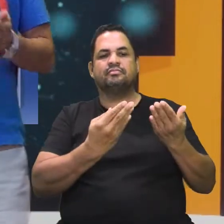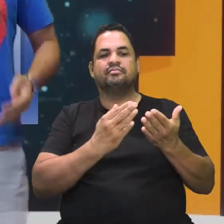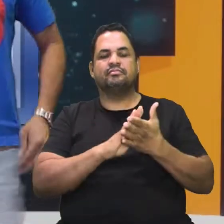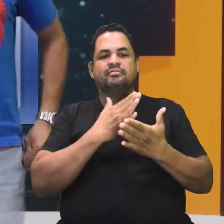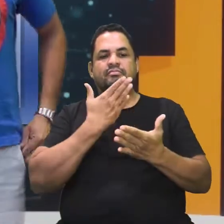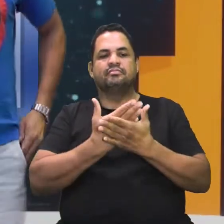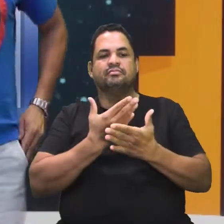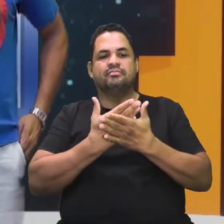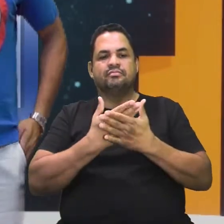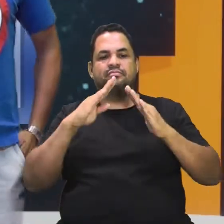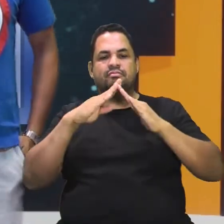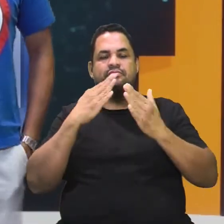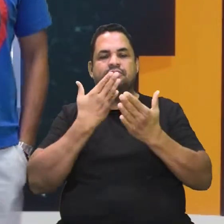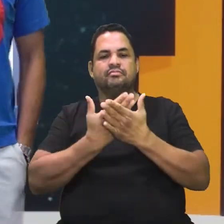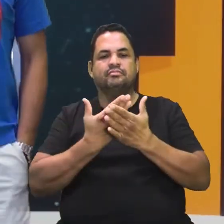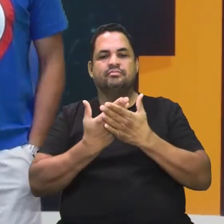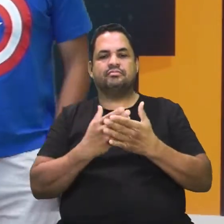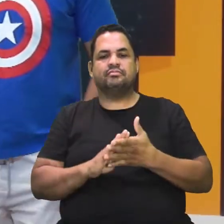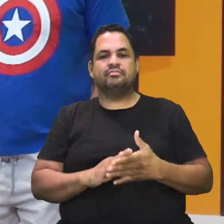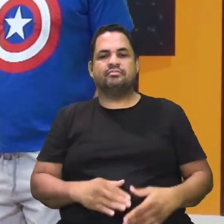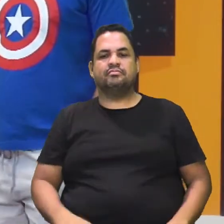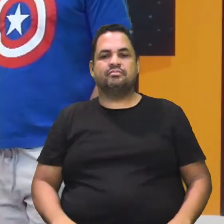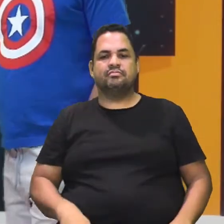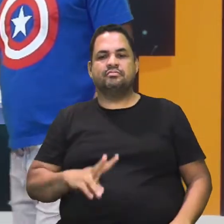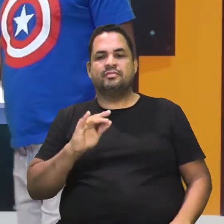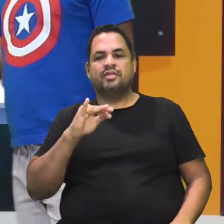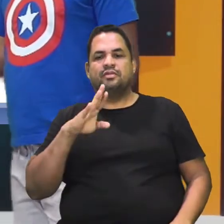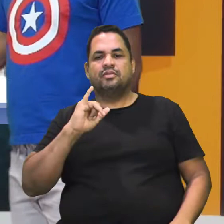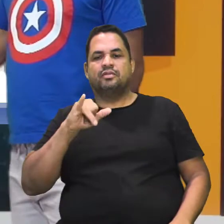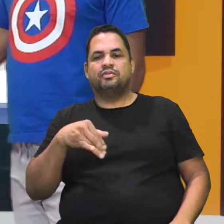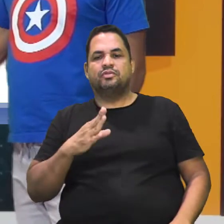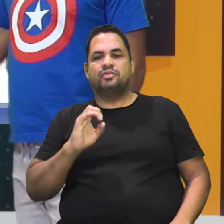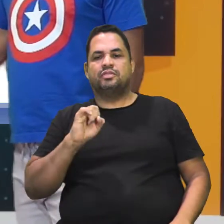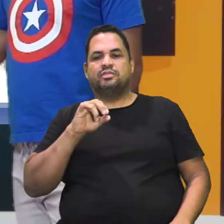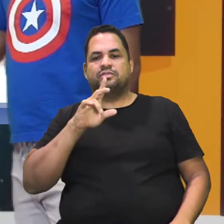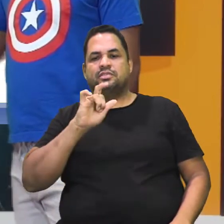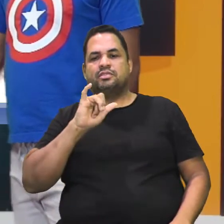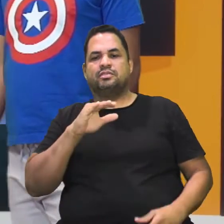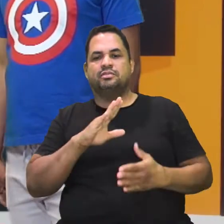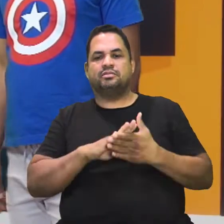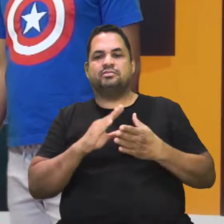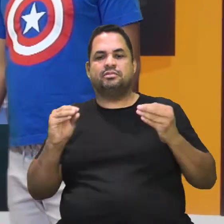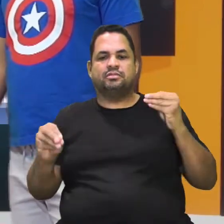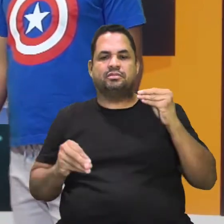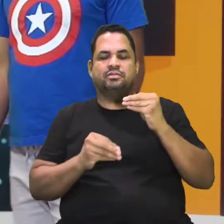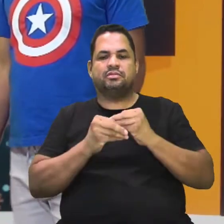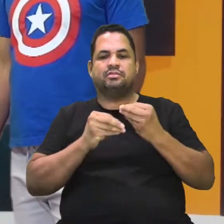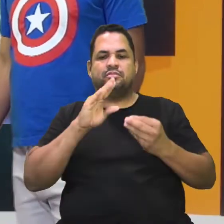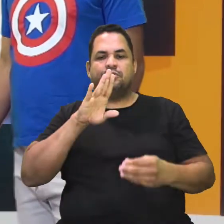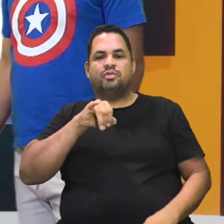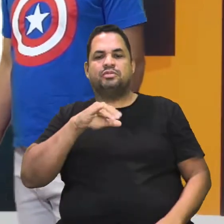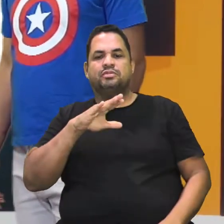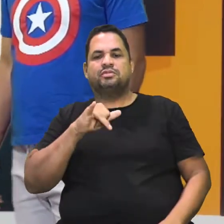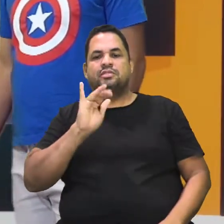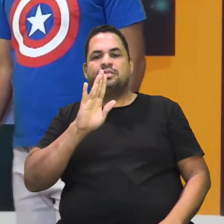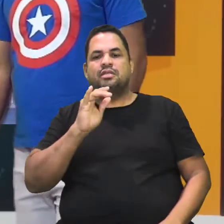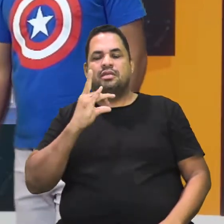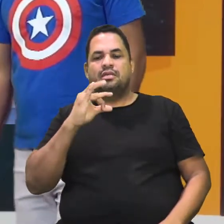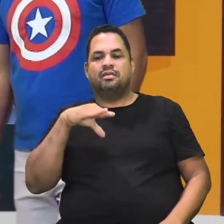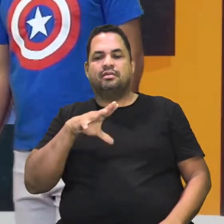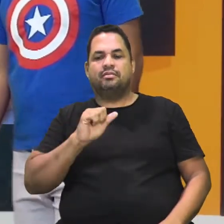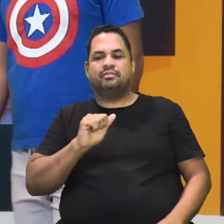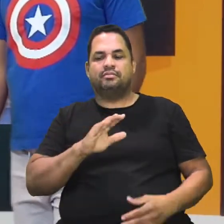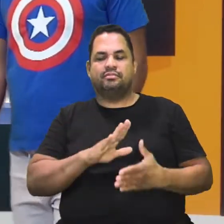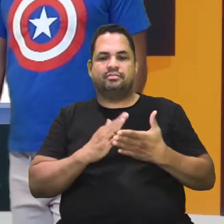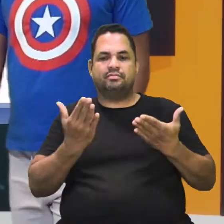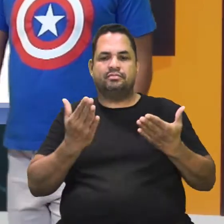de hoje vai para a escola, vamos ver? Escola Walter José Zanella, extensão da Moacir Caramelo, a escola mais docinha do estado